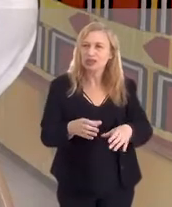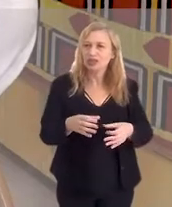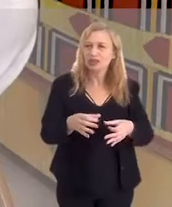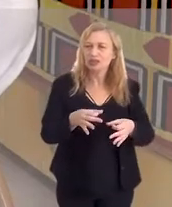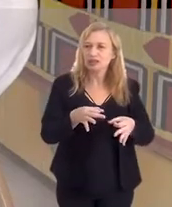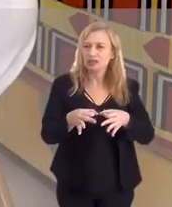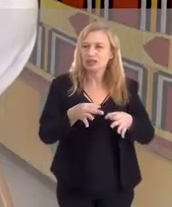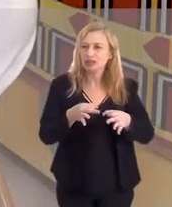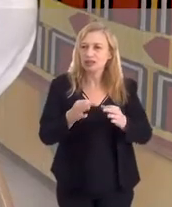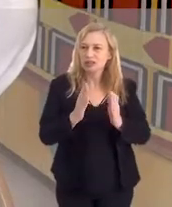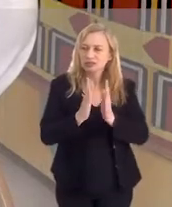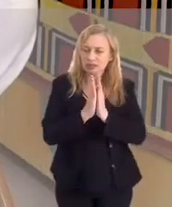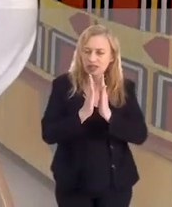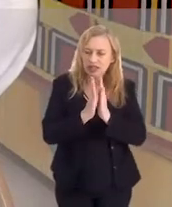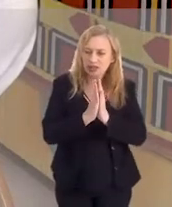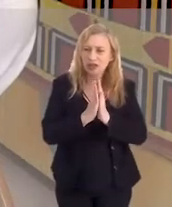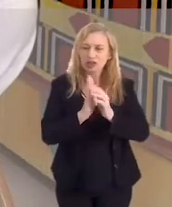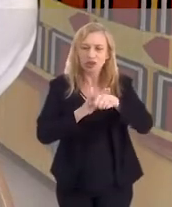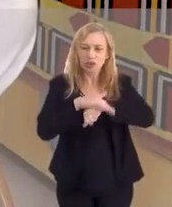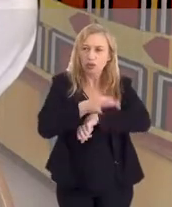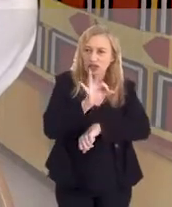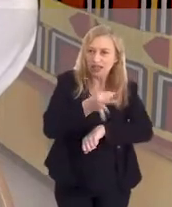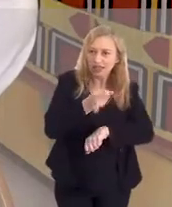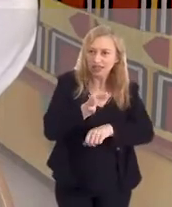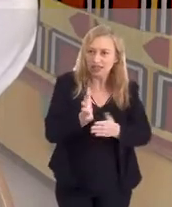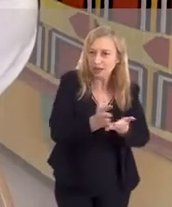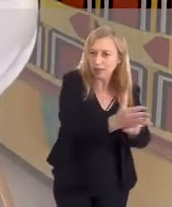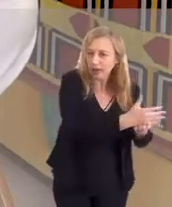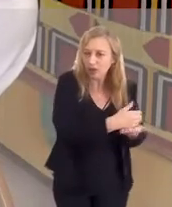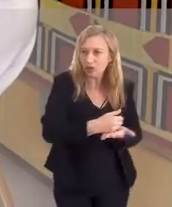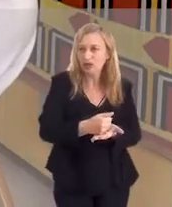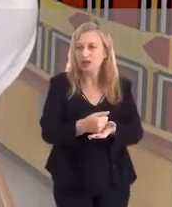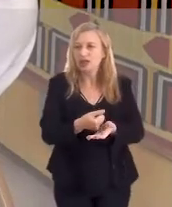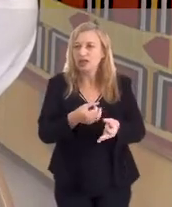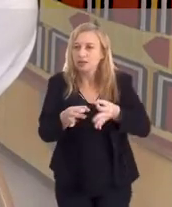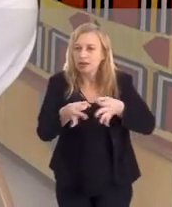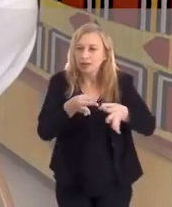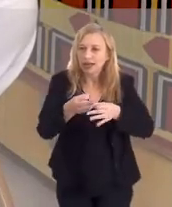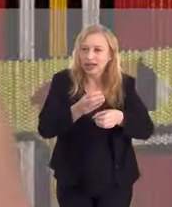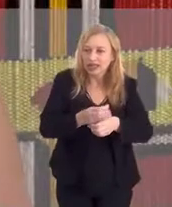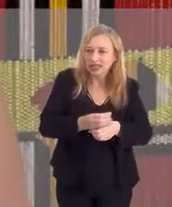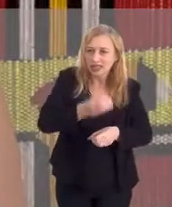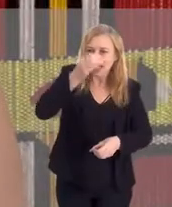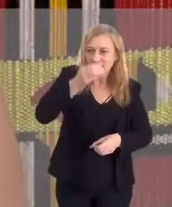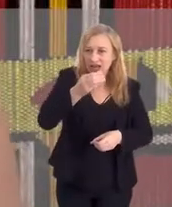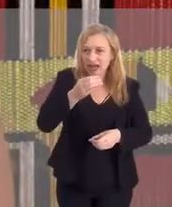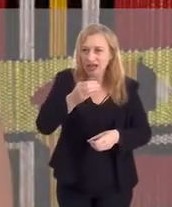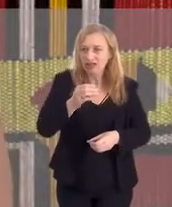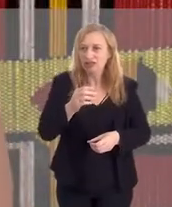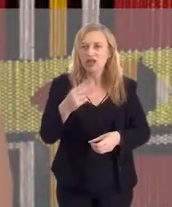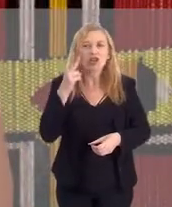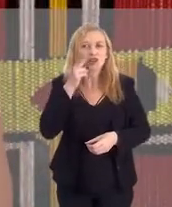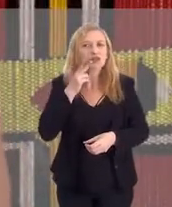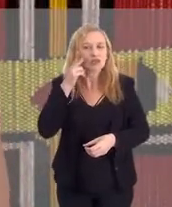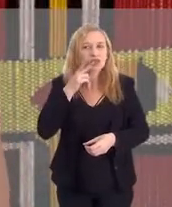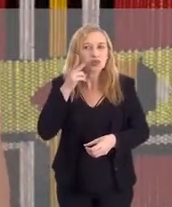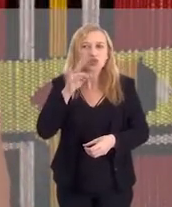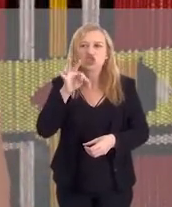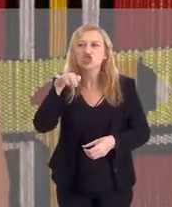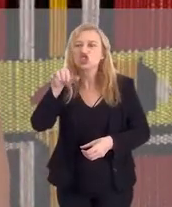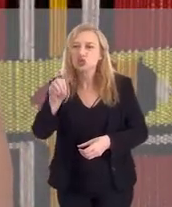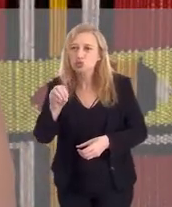fazer aquela bebida, você tem noite certa para você recolher ela. Ela é recolhida, colocada na garrafa, que não é o vinho